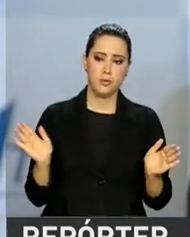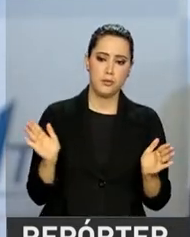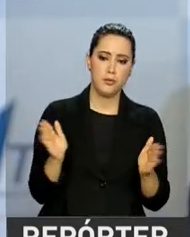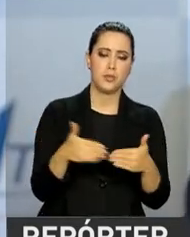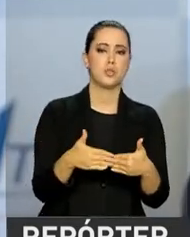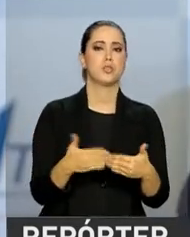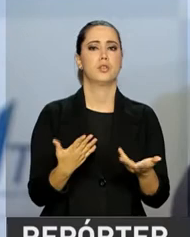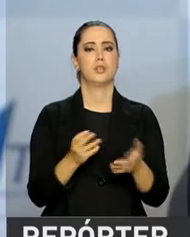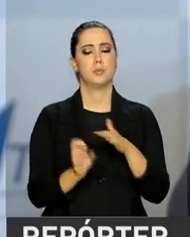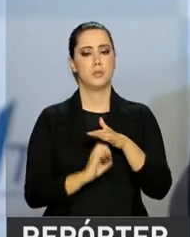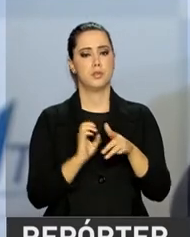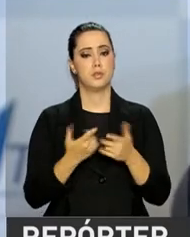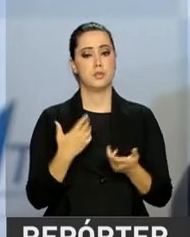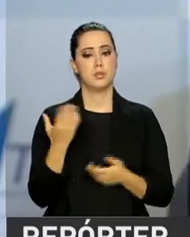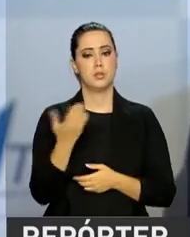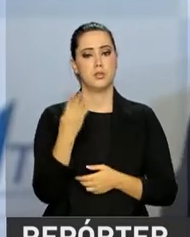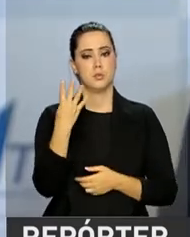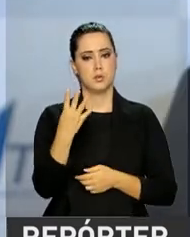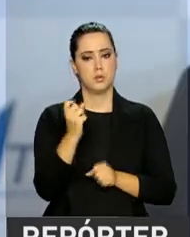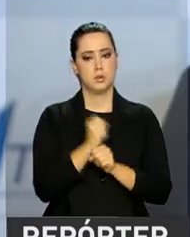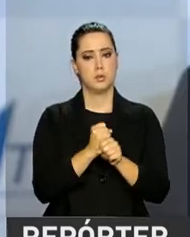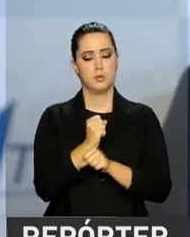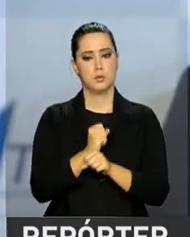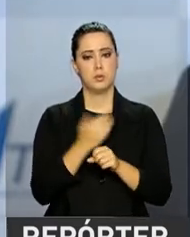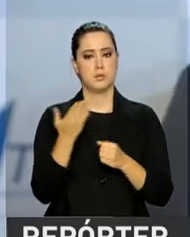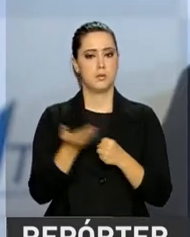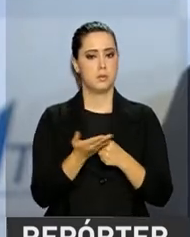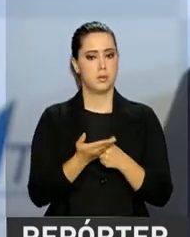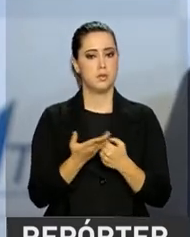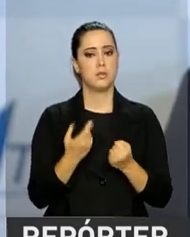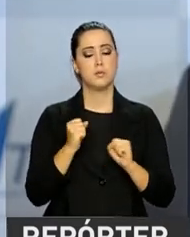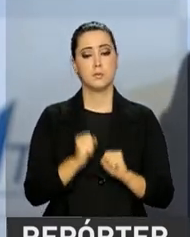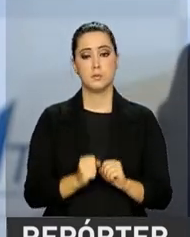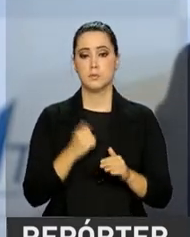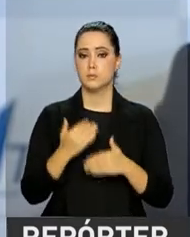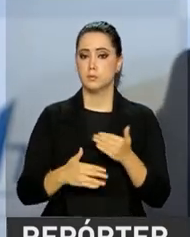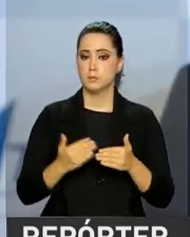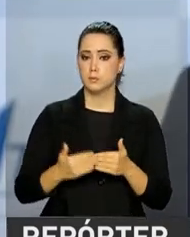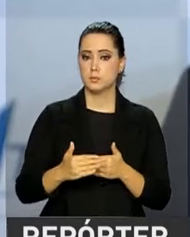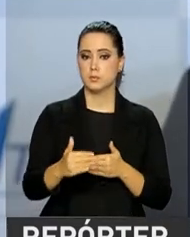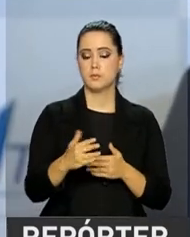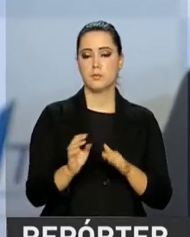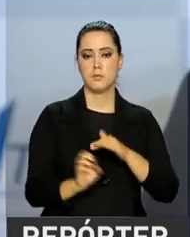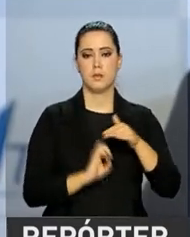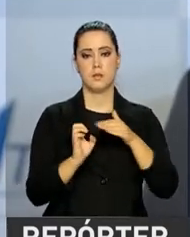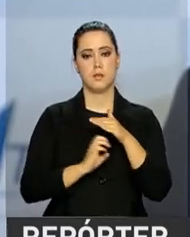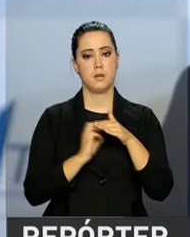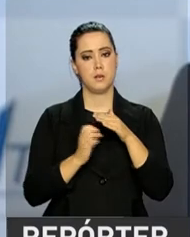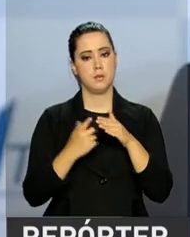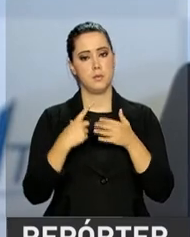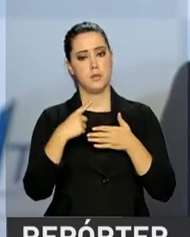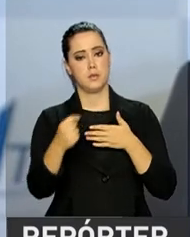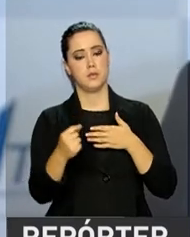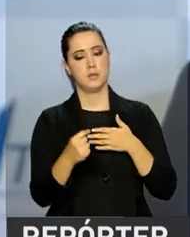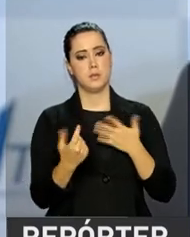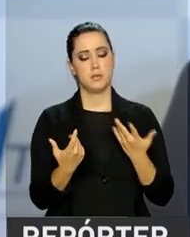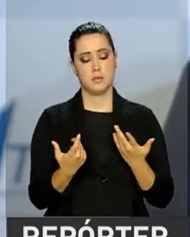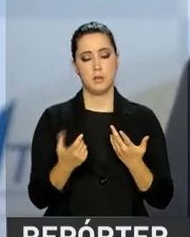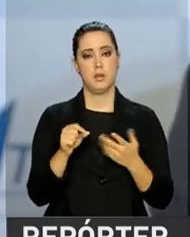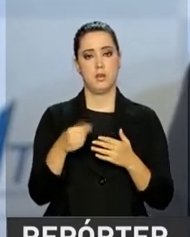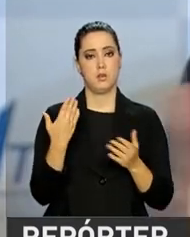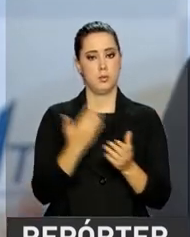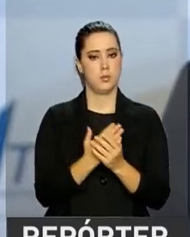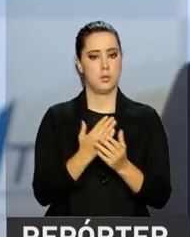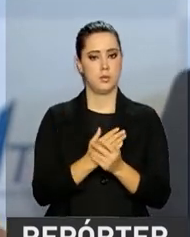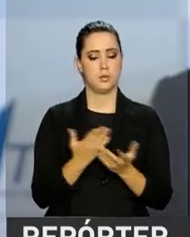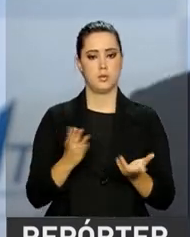em média, para menos de 4 anos. Segundo, viabilizando que empresas saiam do processo de recuperação.